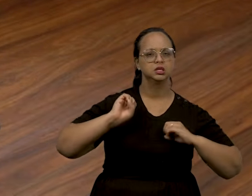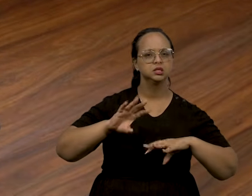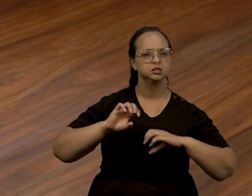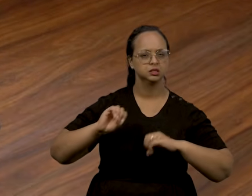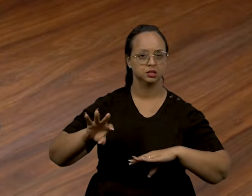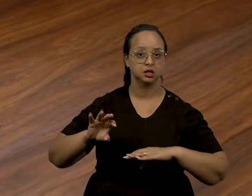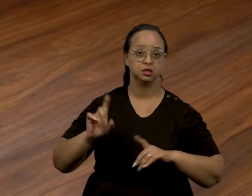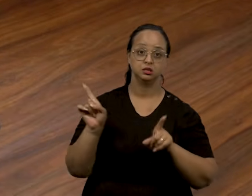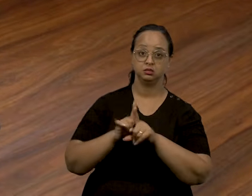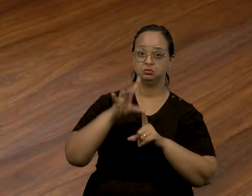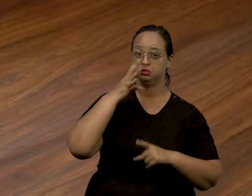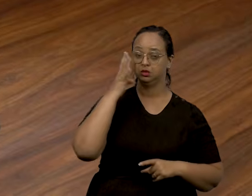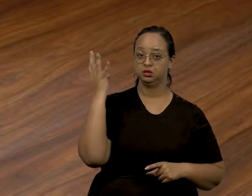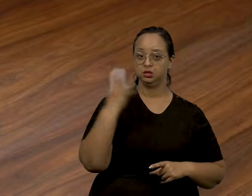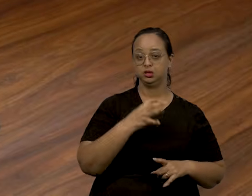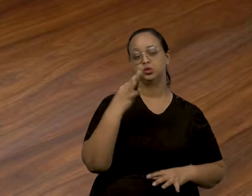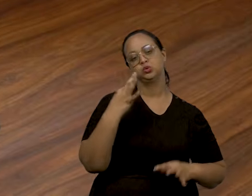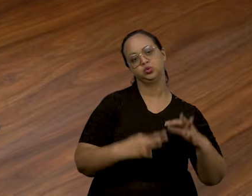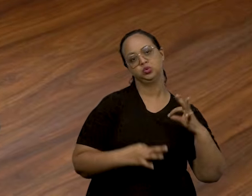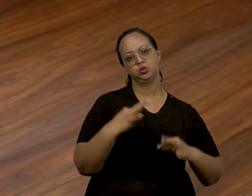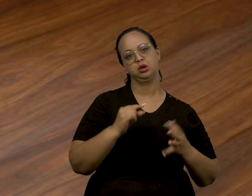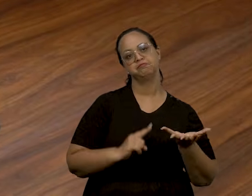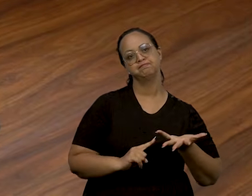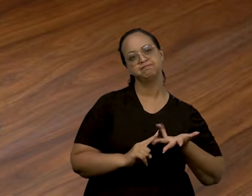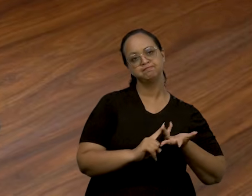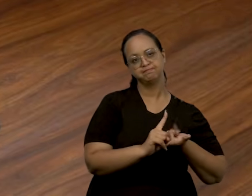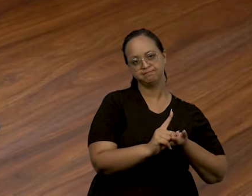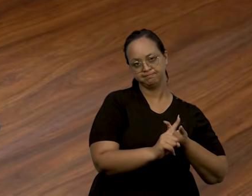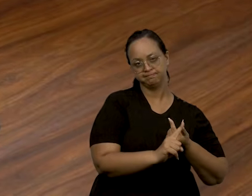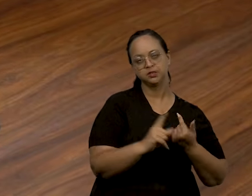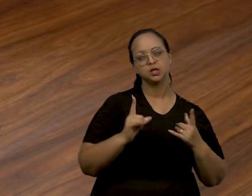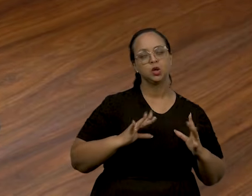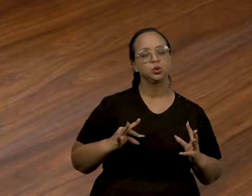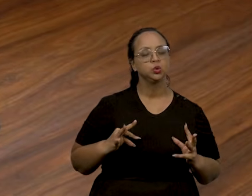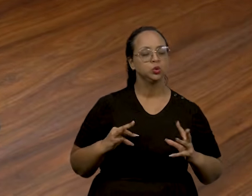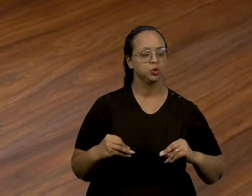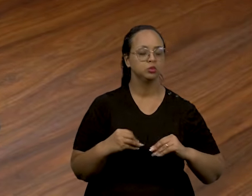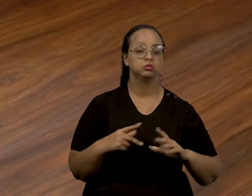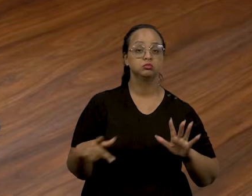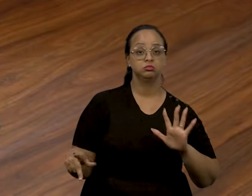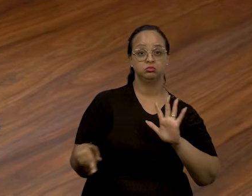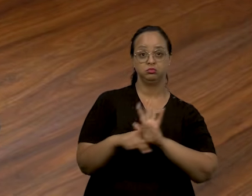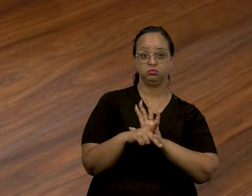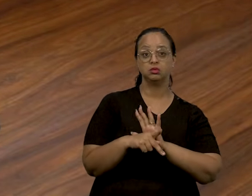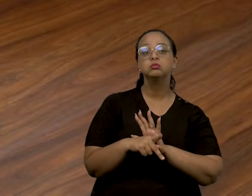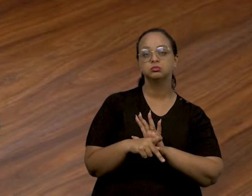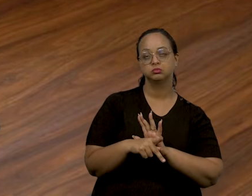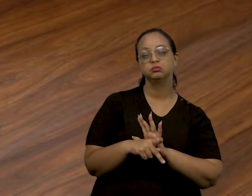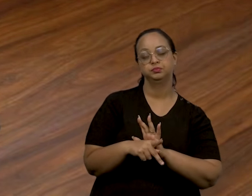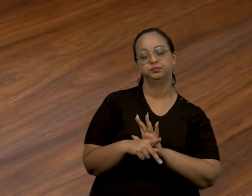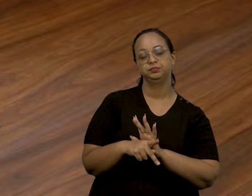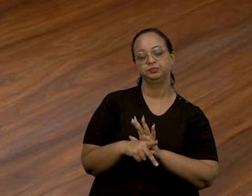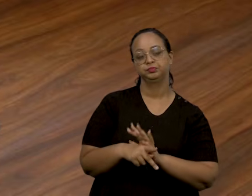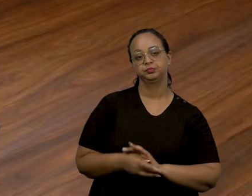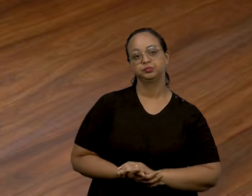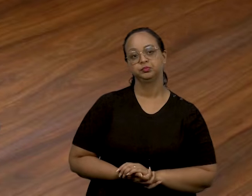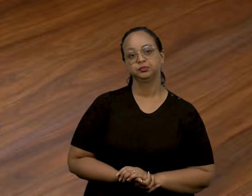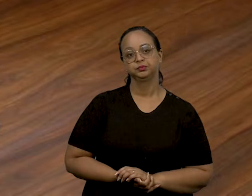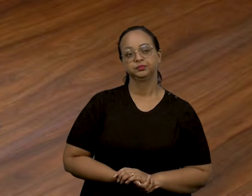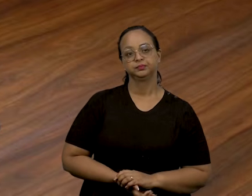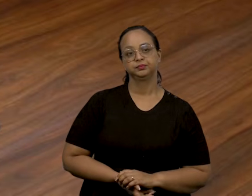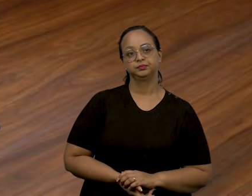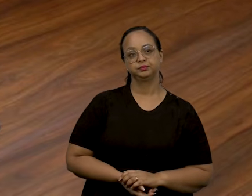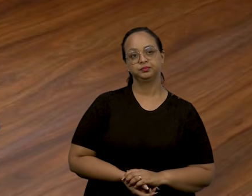Mas sabemos que nosso caso aqui, né, pastor Jadson, eu vou chamar o pastor Jadson aqui. Vamos falar assim um pouquinho mais técnico,